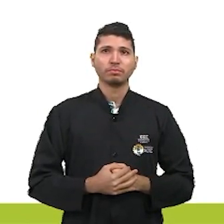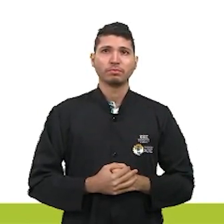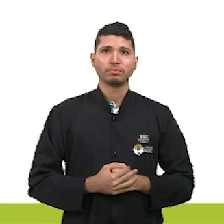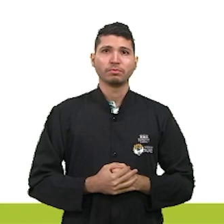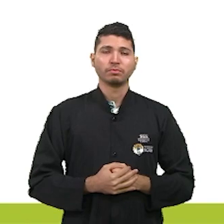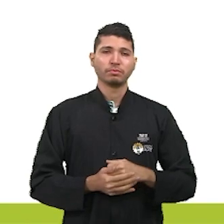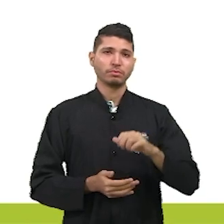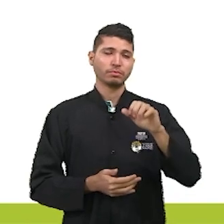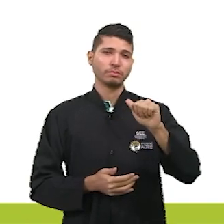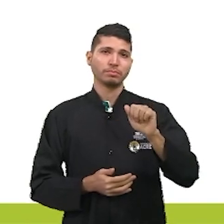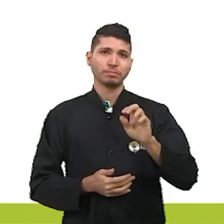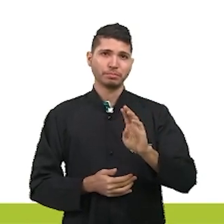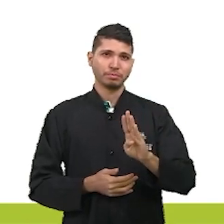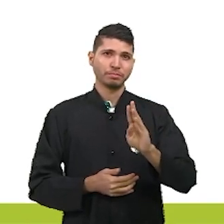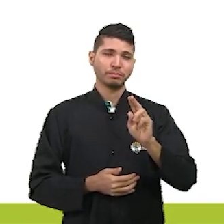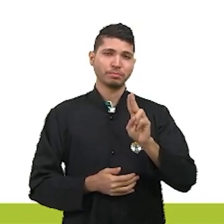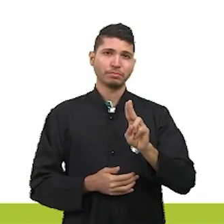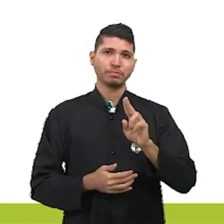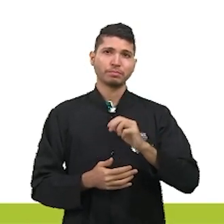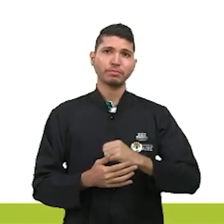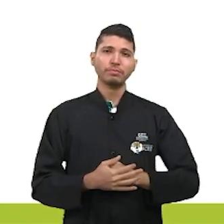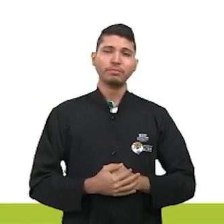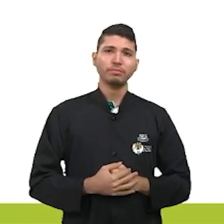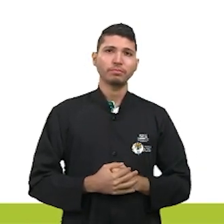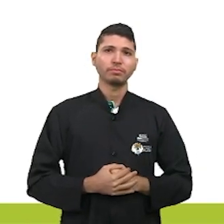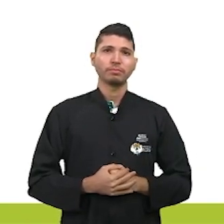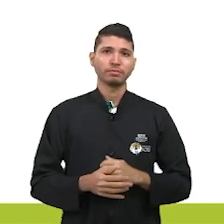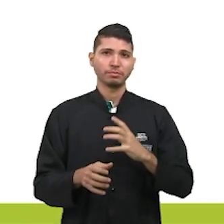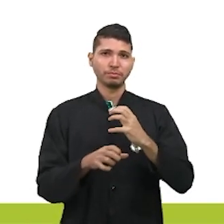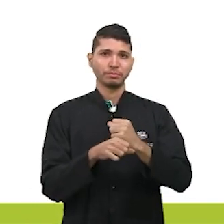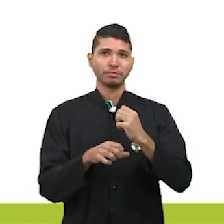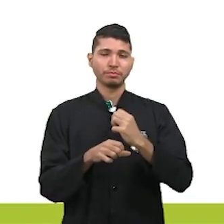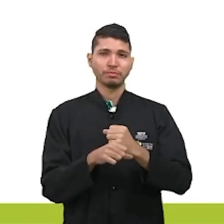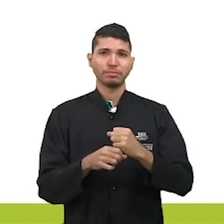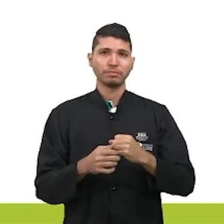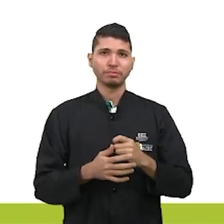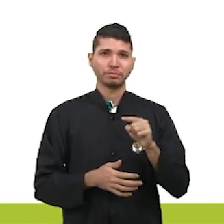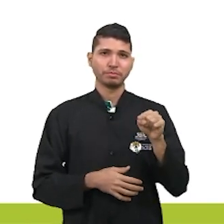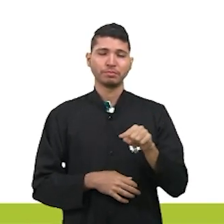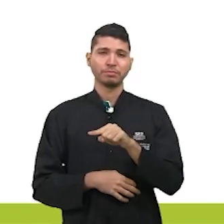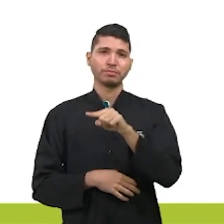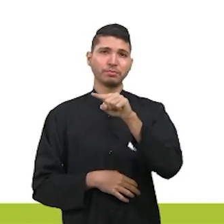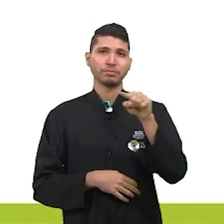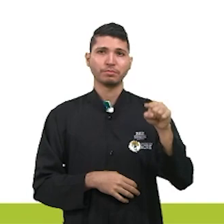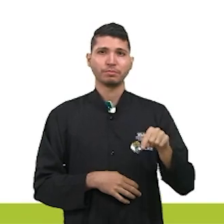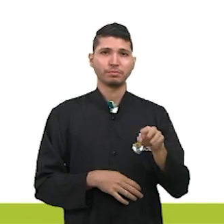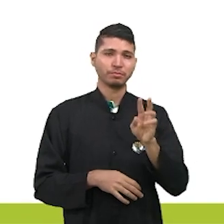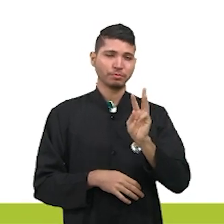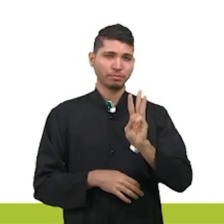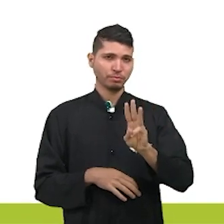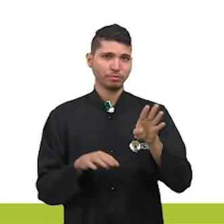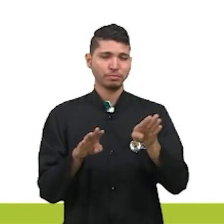B e U, A, B e U, ok. Nós temos aqui um total de 3 também.